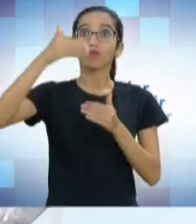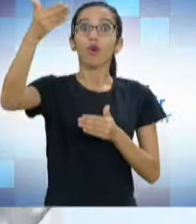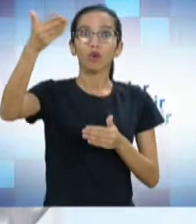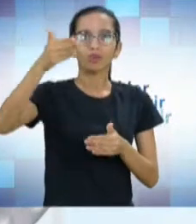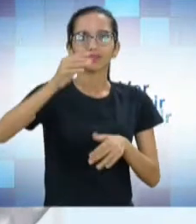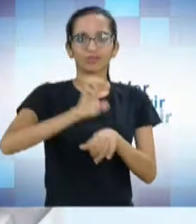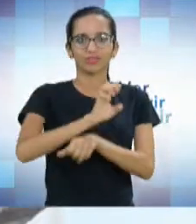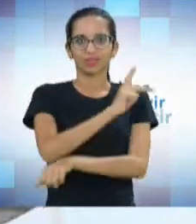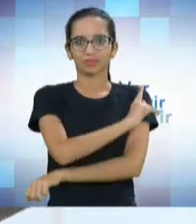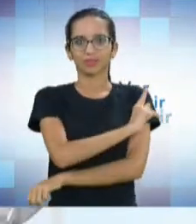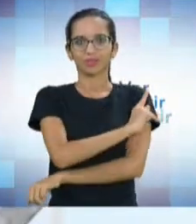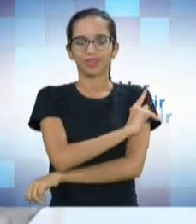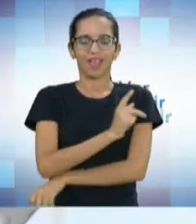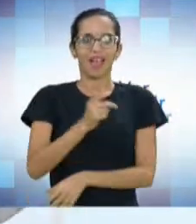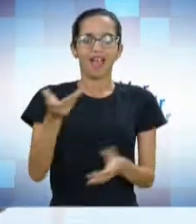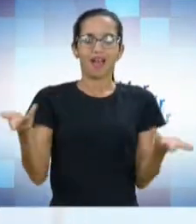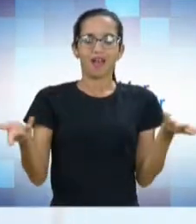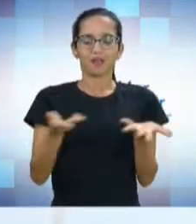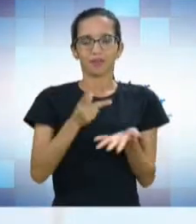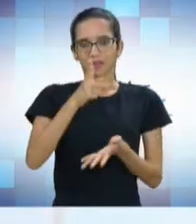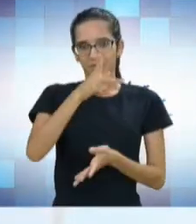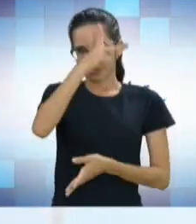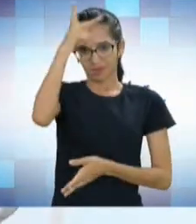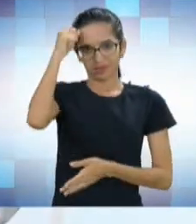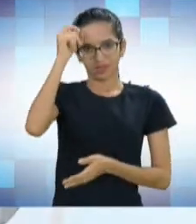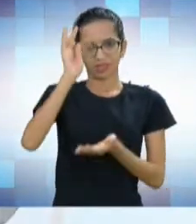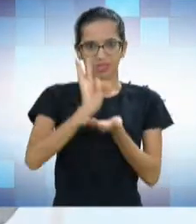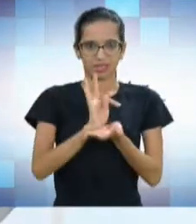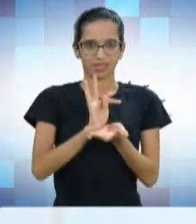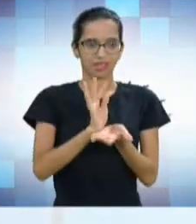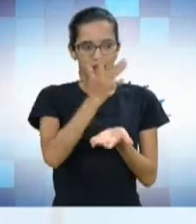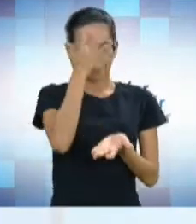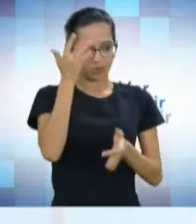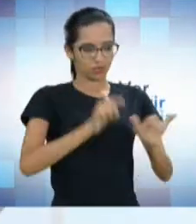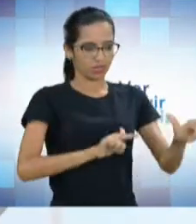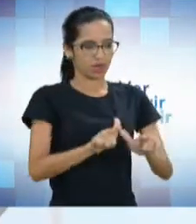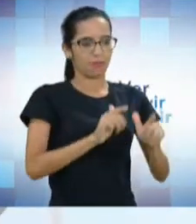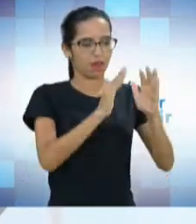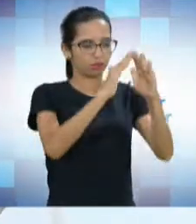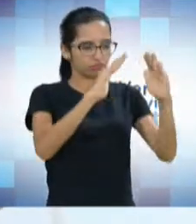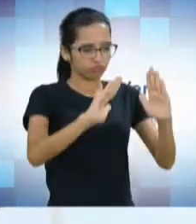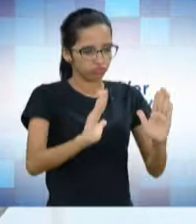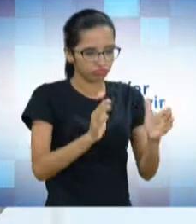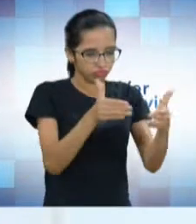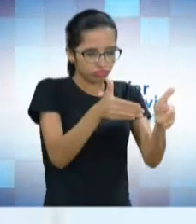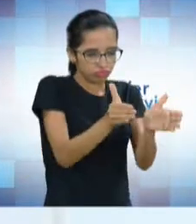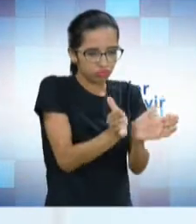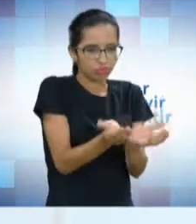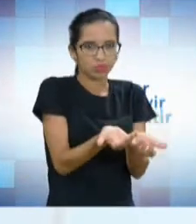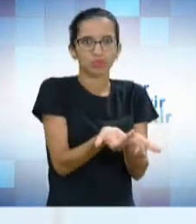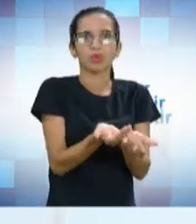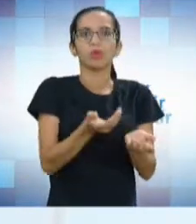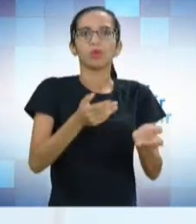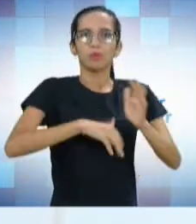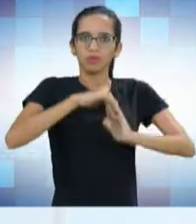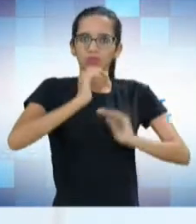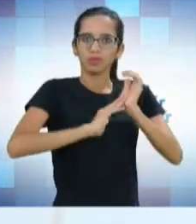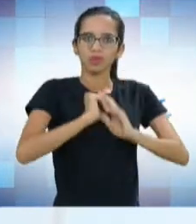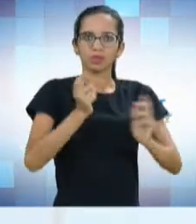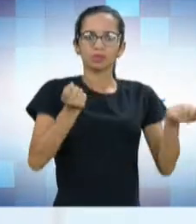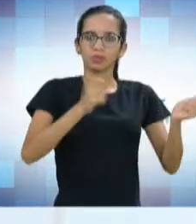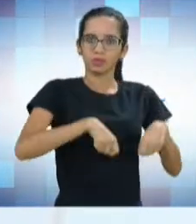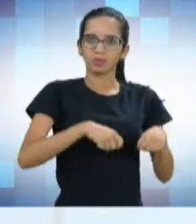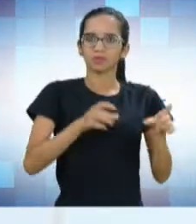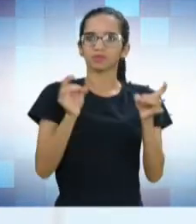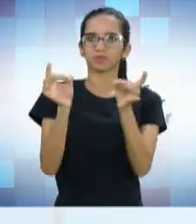ofereceu oportunidade do artesão para o artesão o piauí teresina levar os produtos para a fenearte